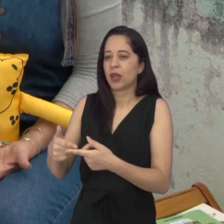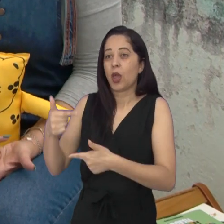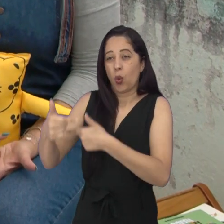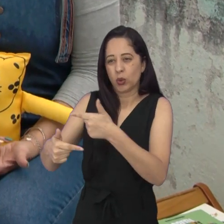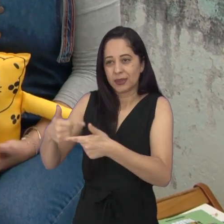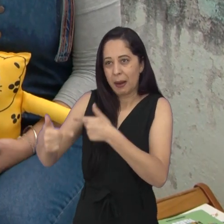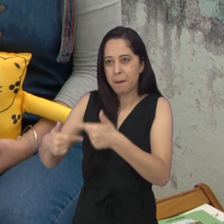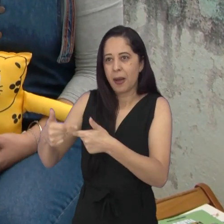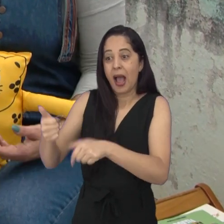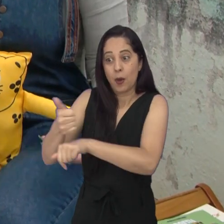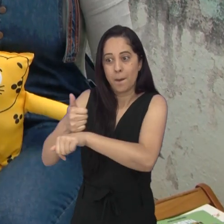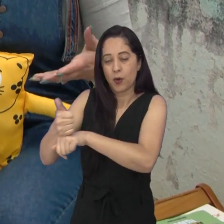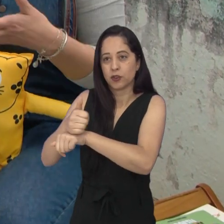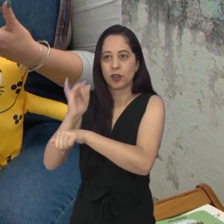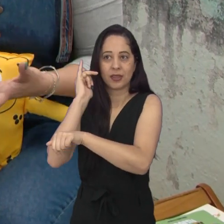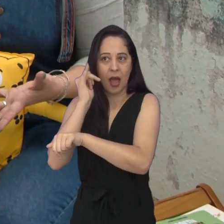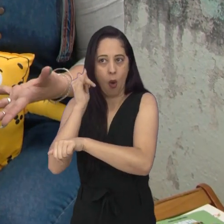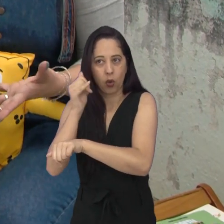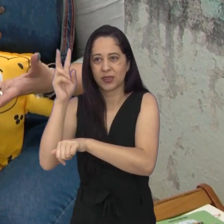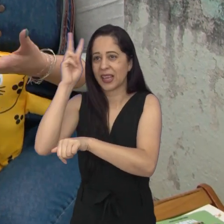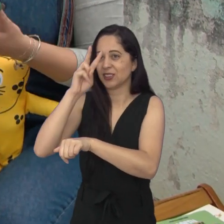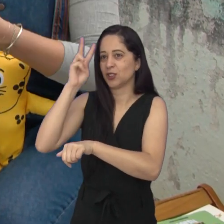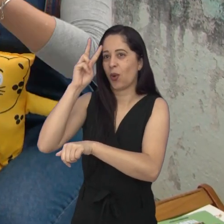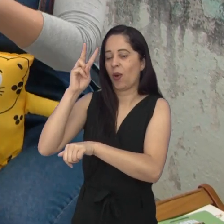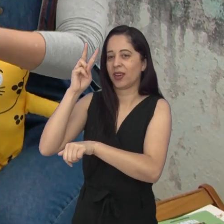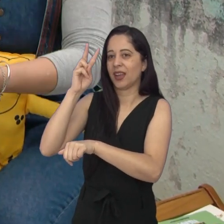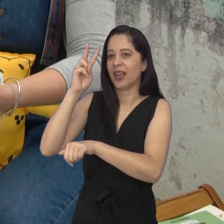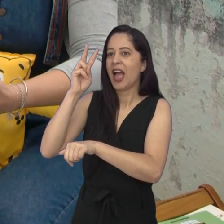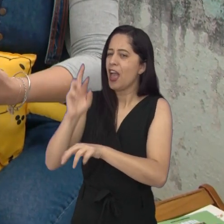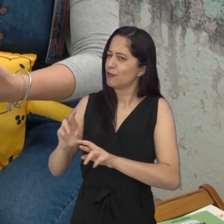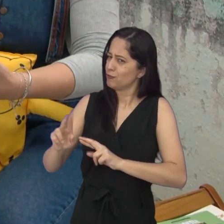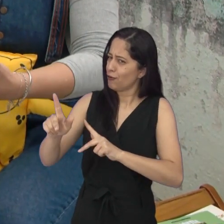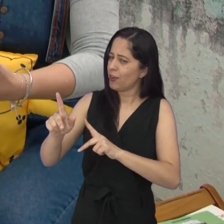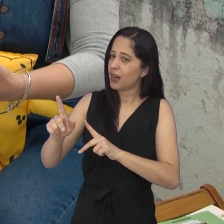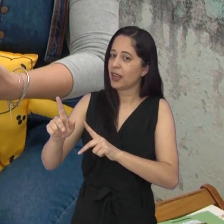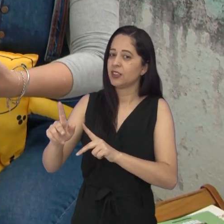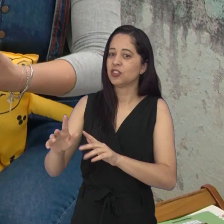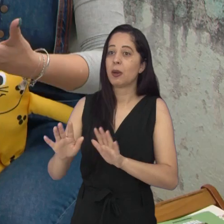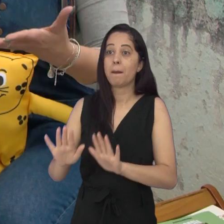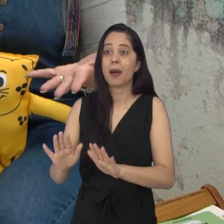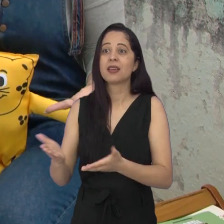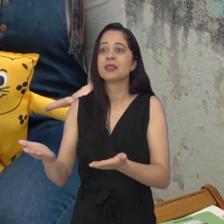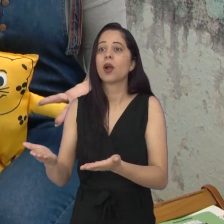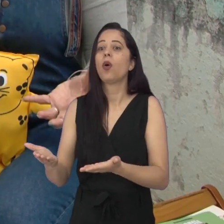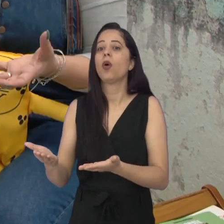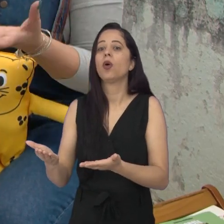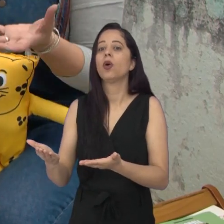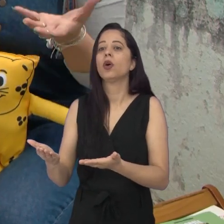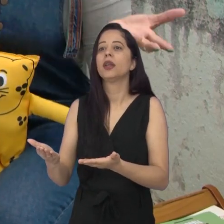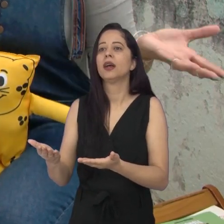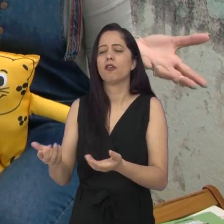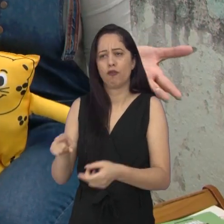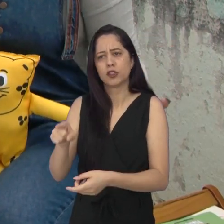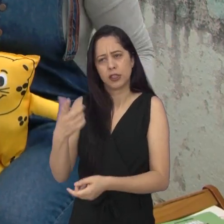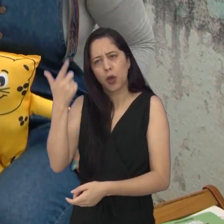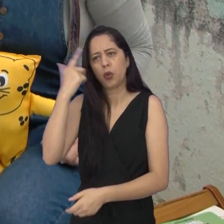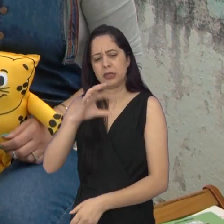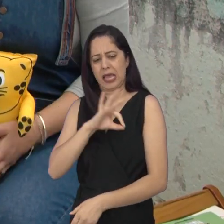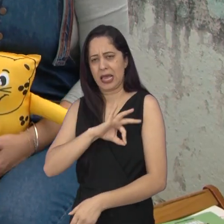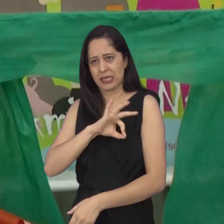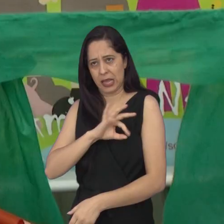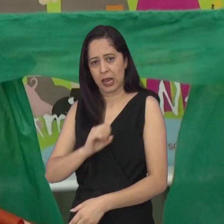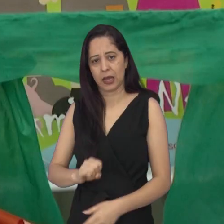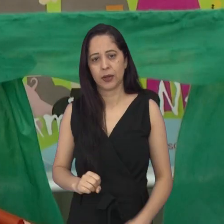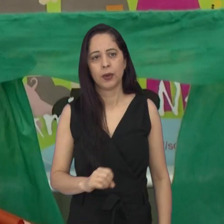um trabalho que você faz, né? Quando que virou negócio para você? Contar histórias. Quando que virou